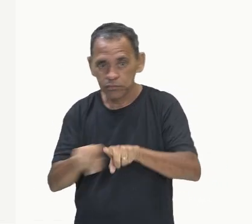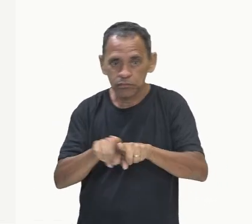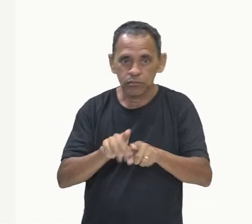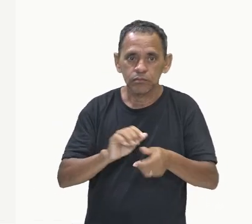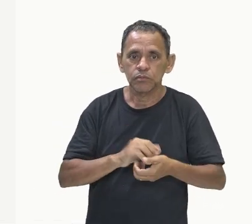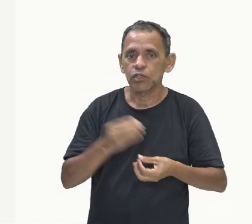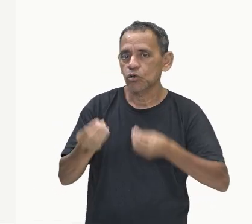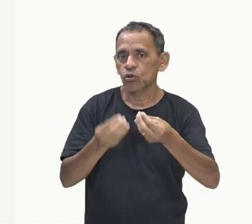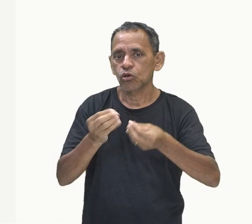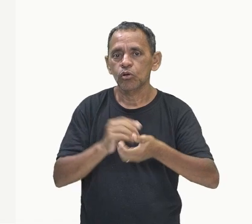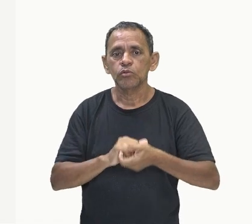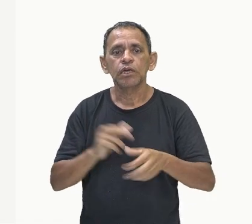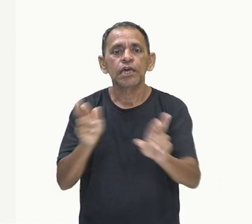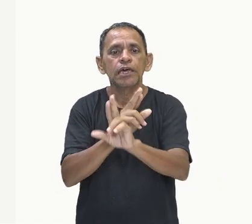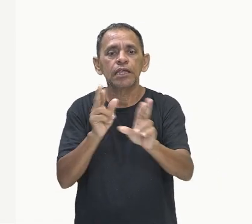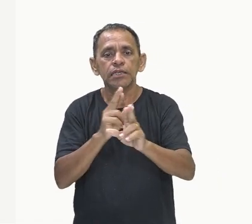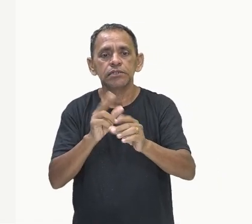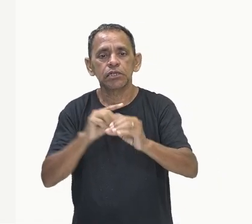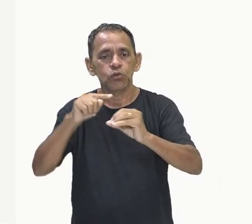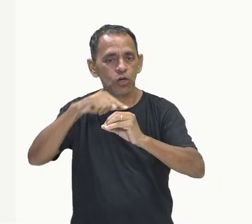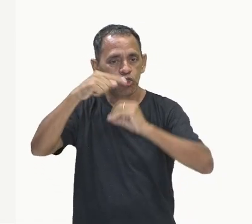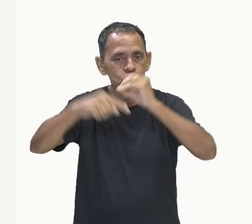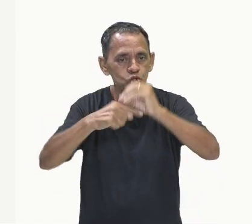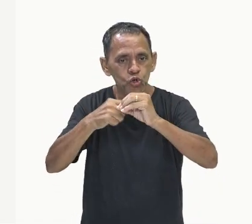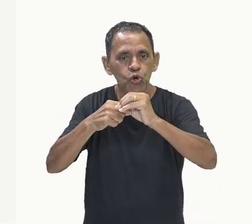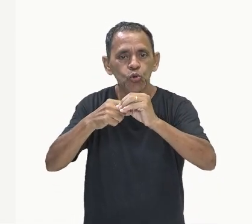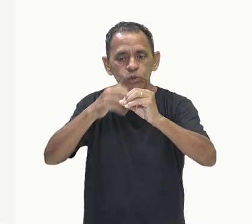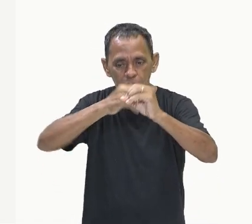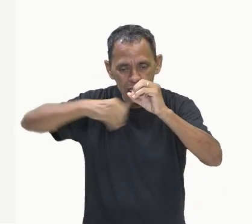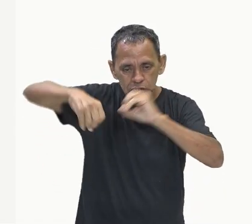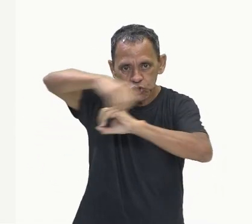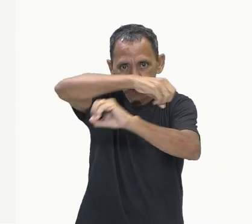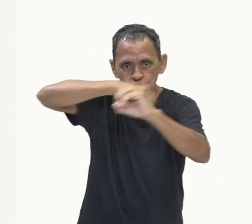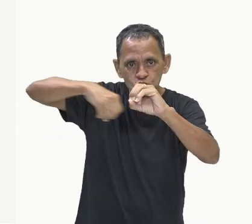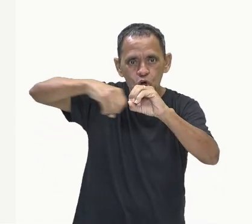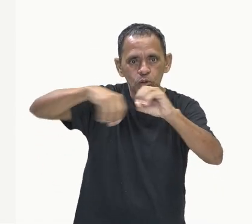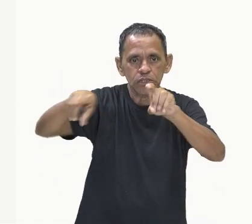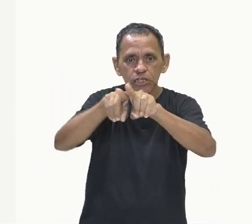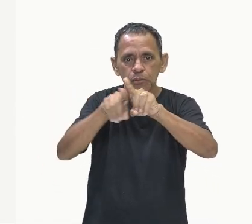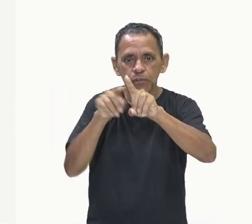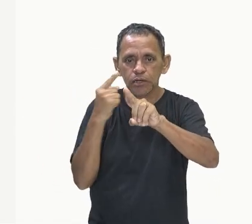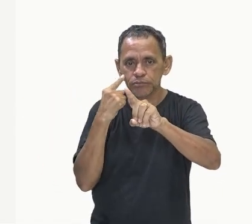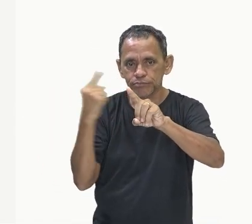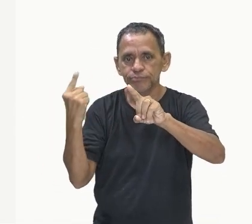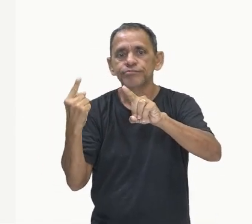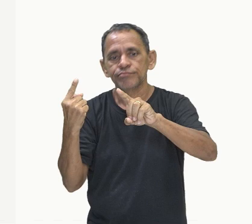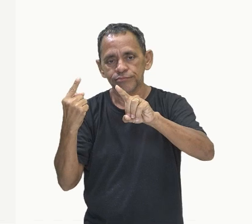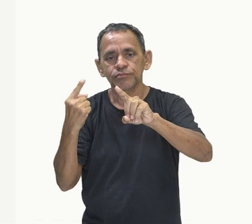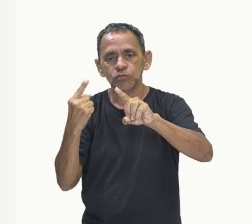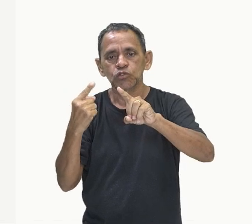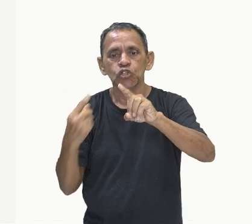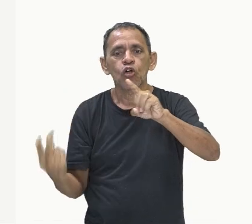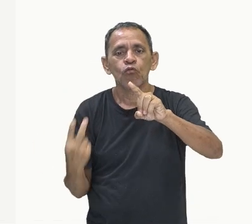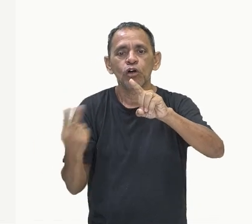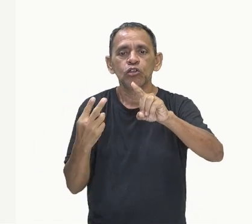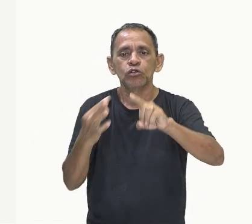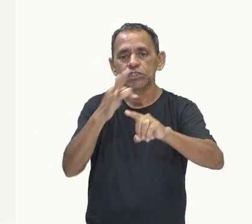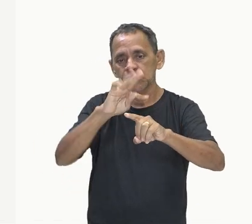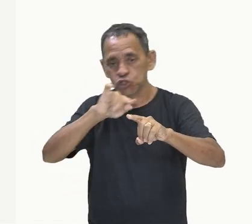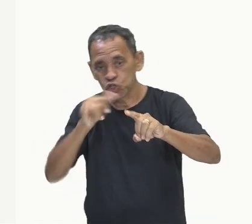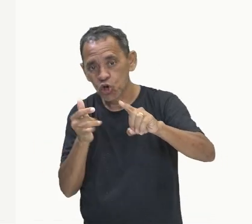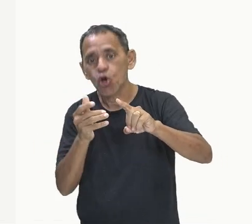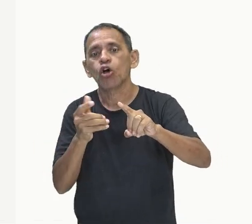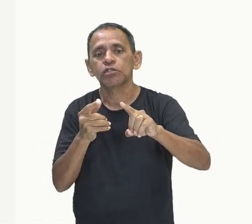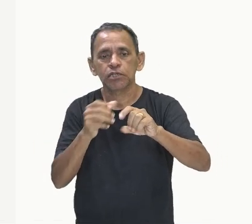respectivamente, considerando as órbitas circulares representadas na figura acima, o valor de TJ em anos terrestres é mais